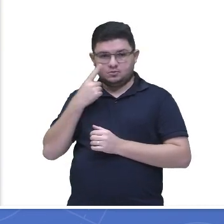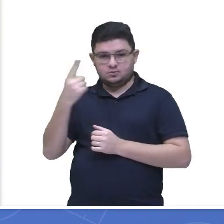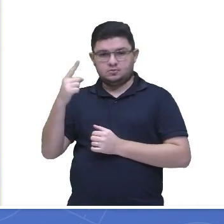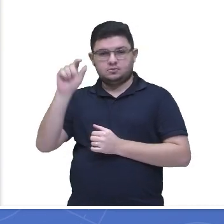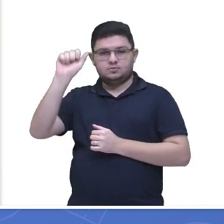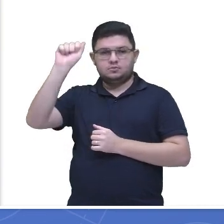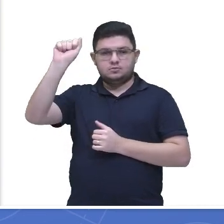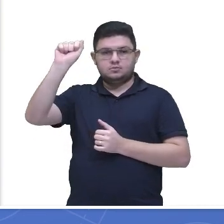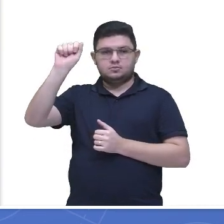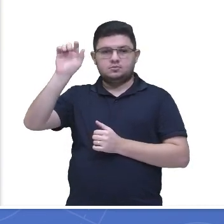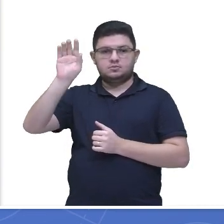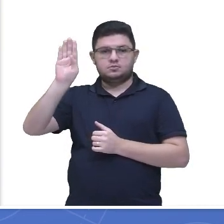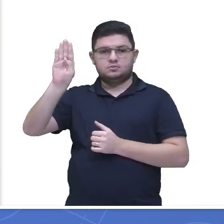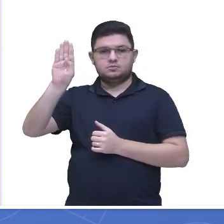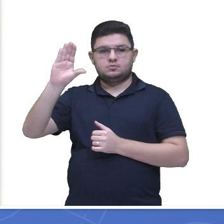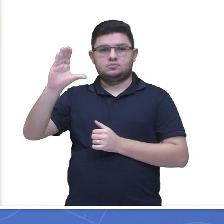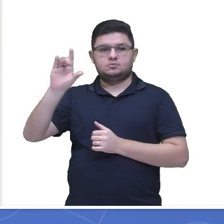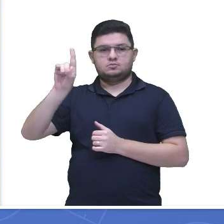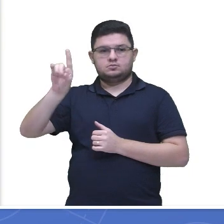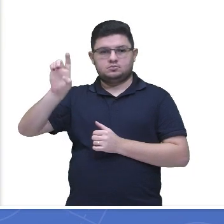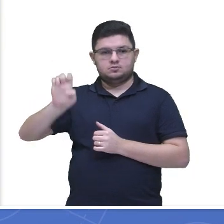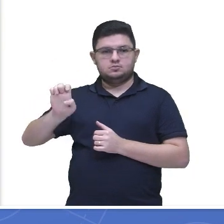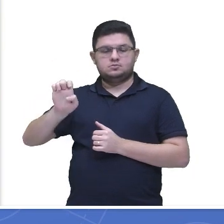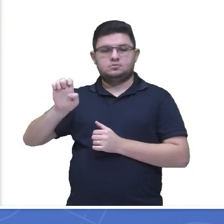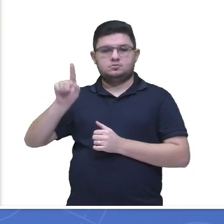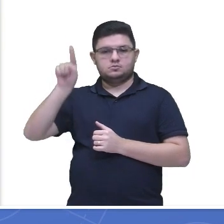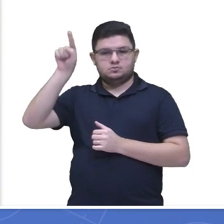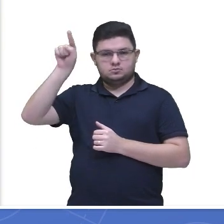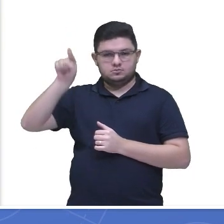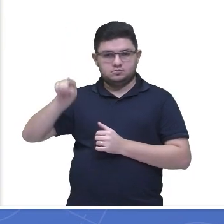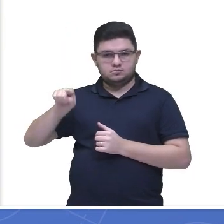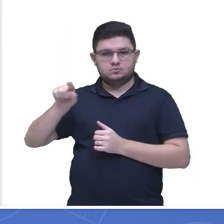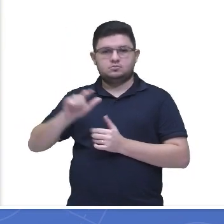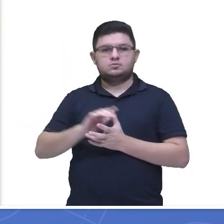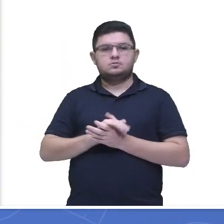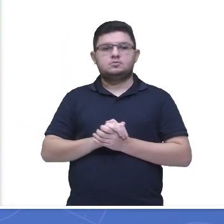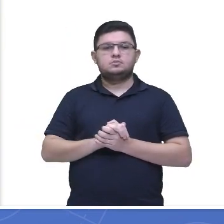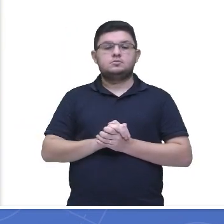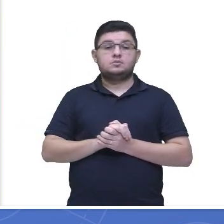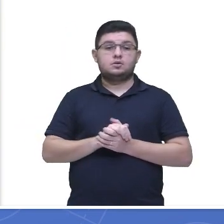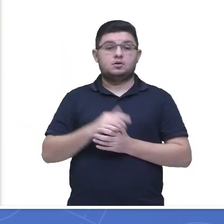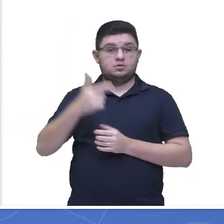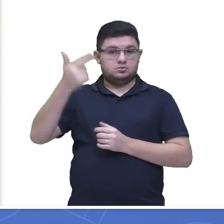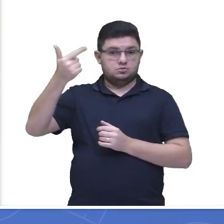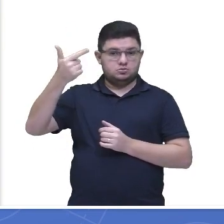relação àquelas estruturas. A questão número 2,